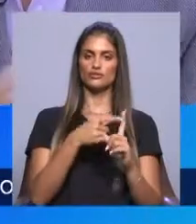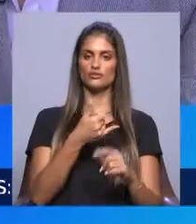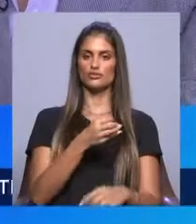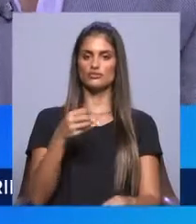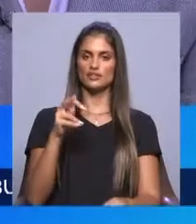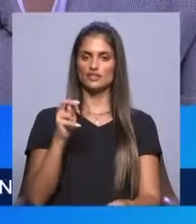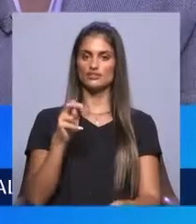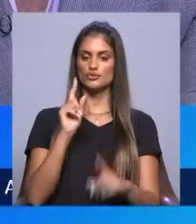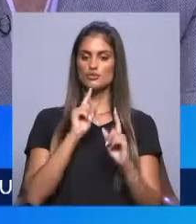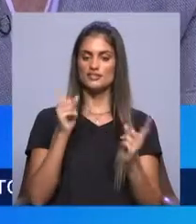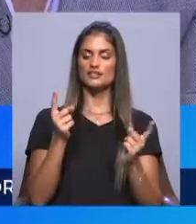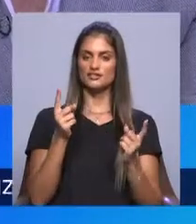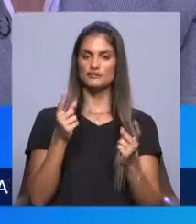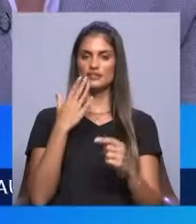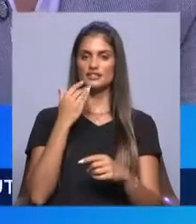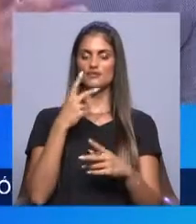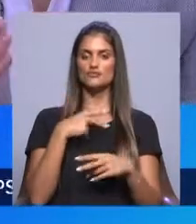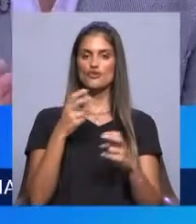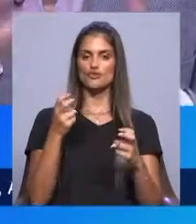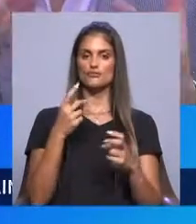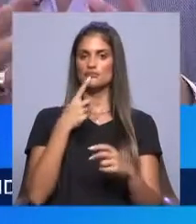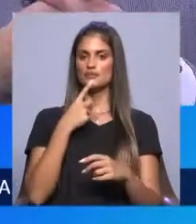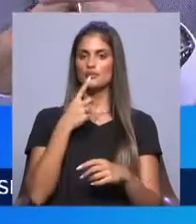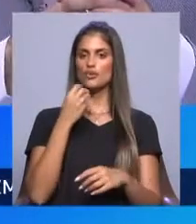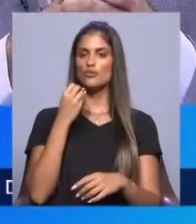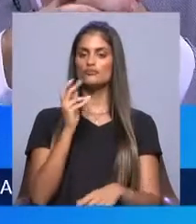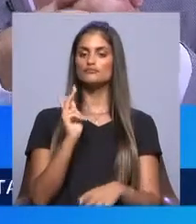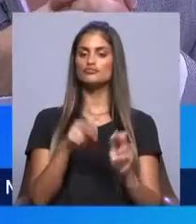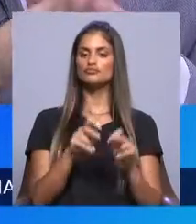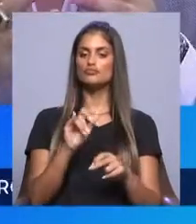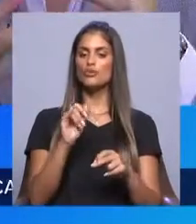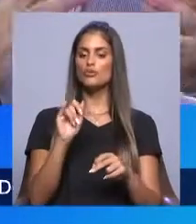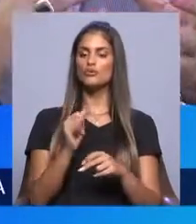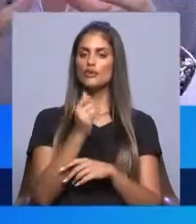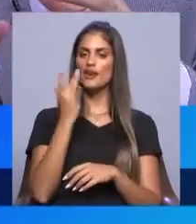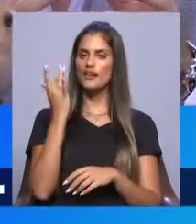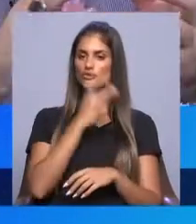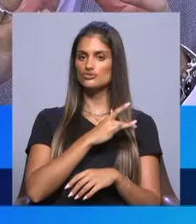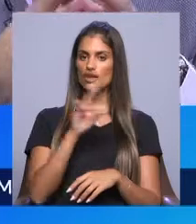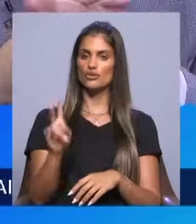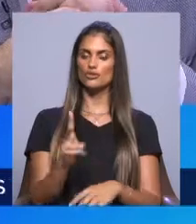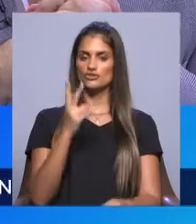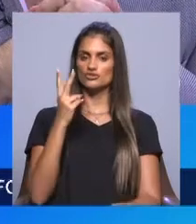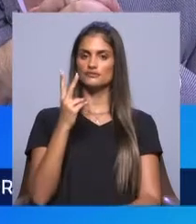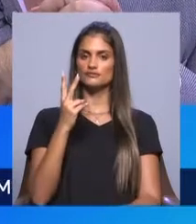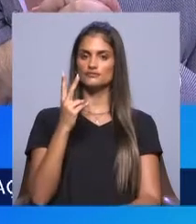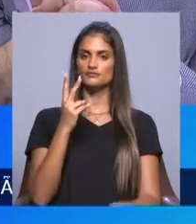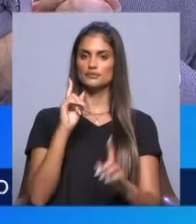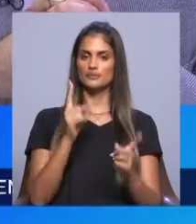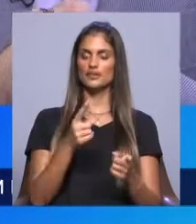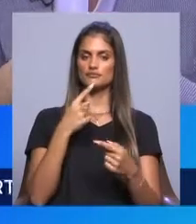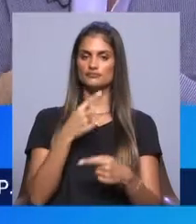mistério, precisamente para tentar descobrir, perceber como é que se formaram esses buracos negros. Há, sobretudo, duas grandes escolas. A primeira diz